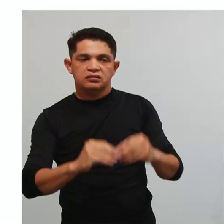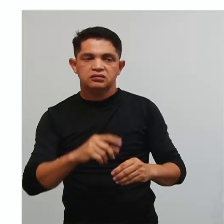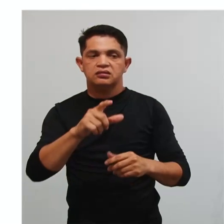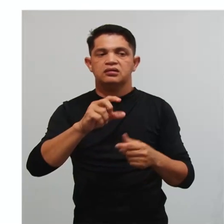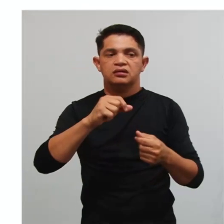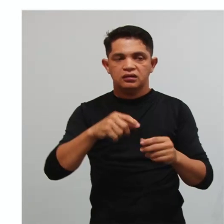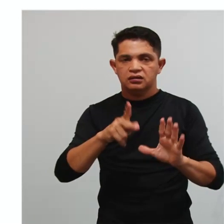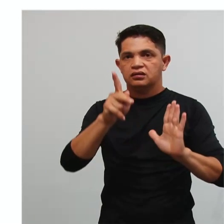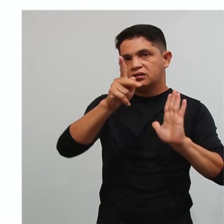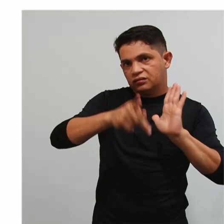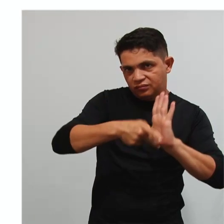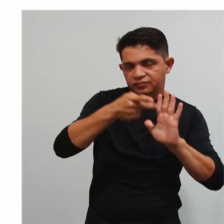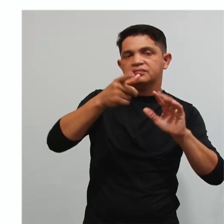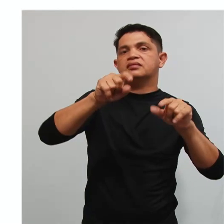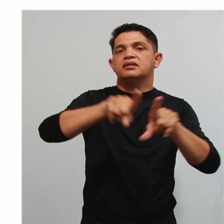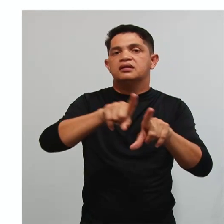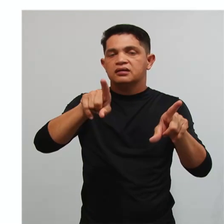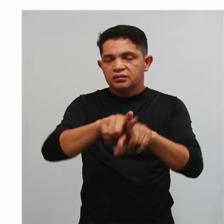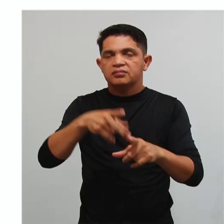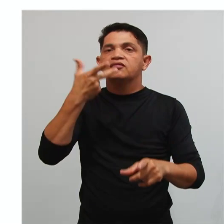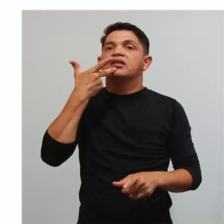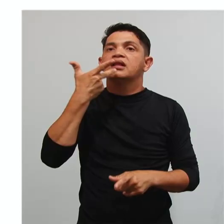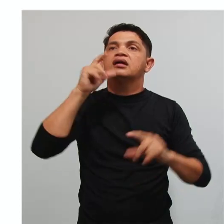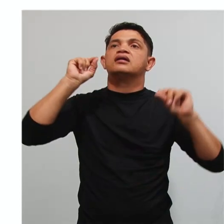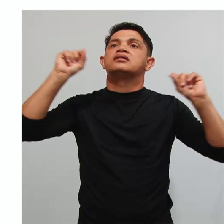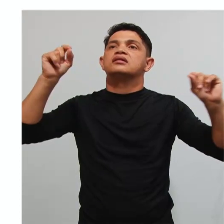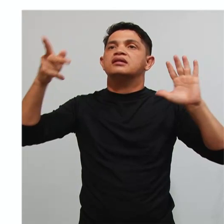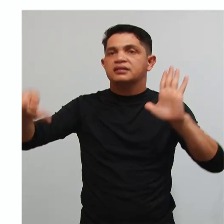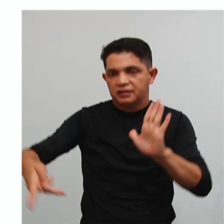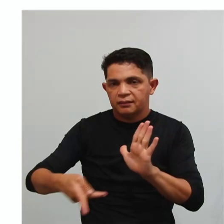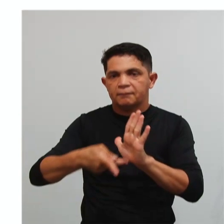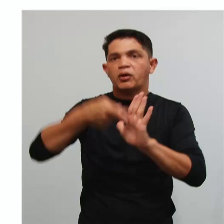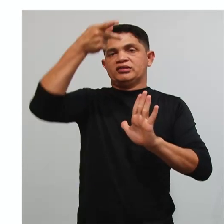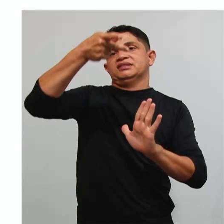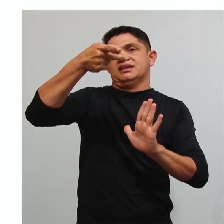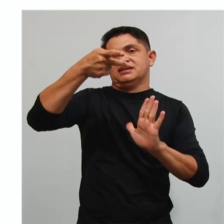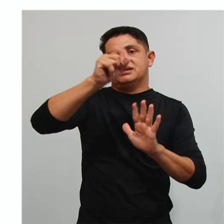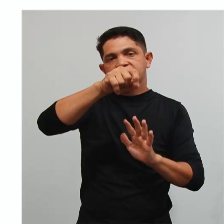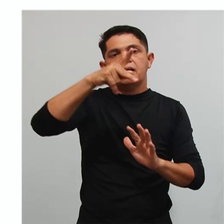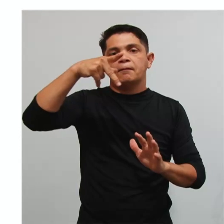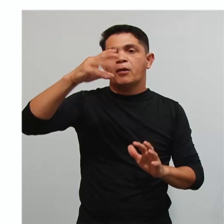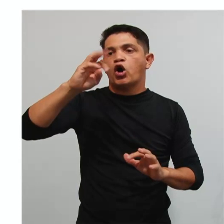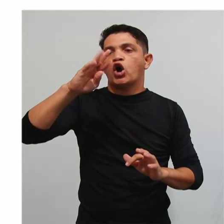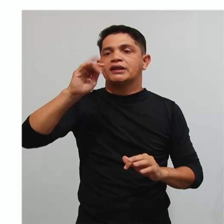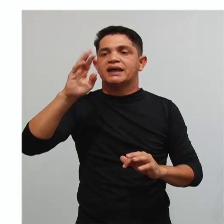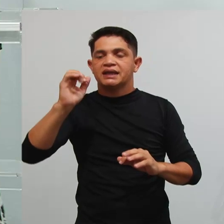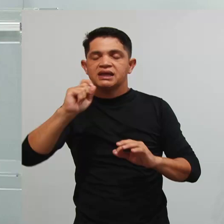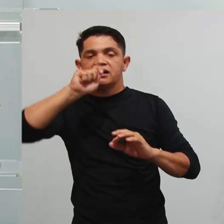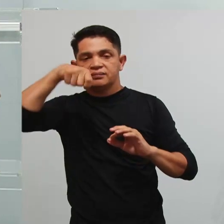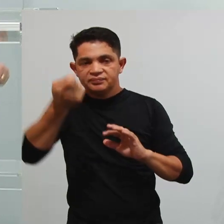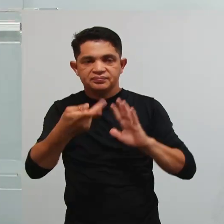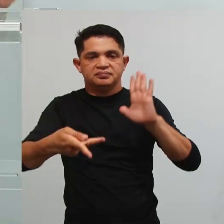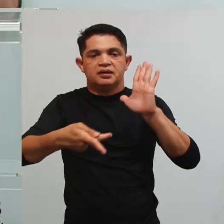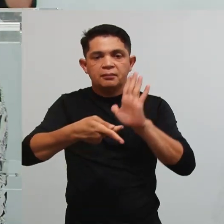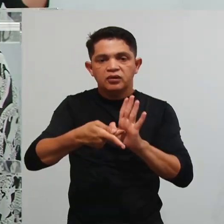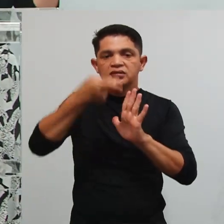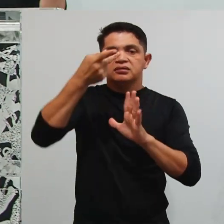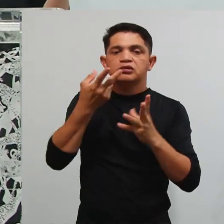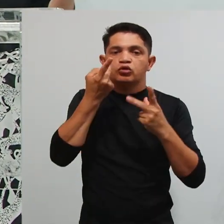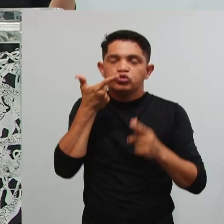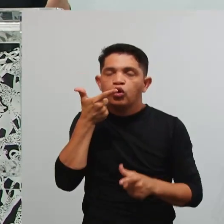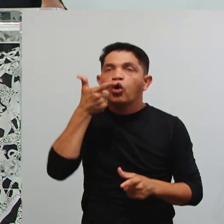e é isso. Agora nós vamos para a portaria. A portaria é um